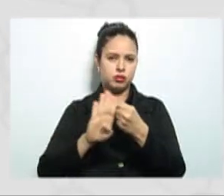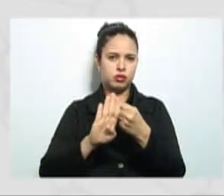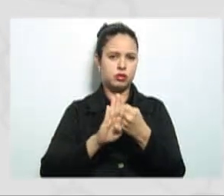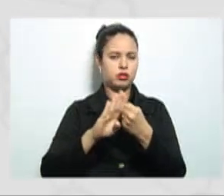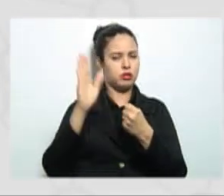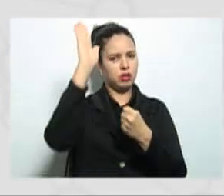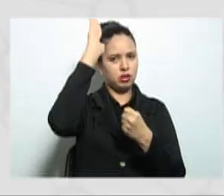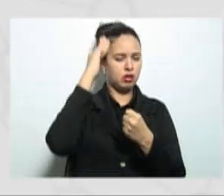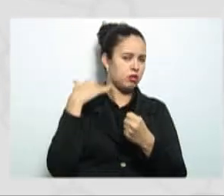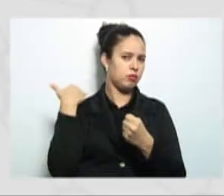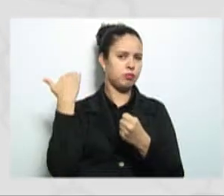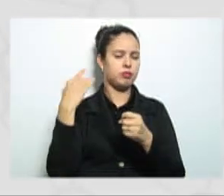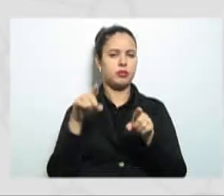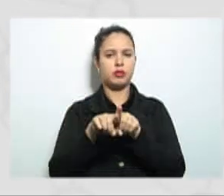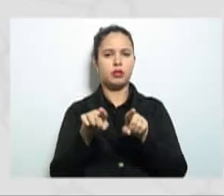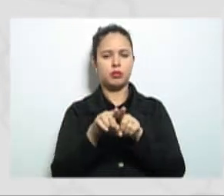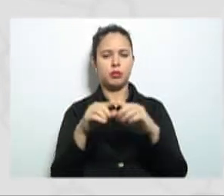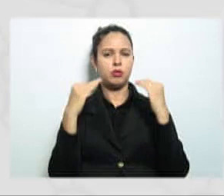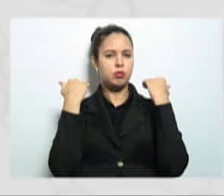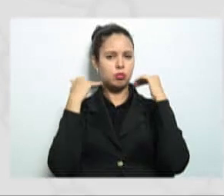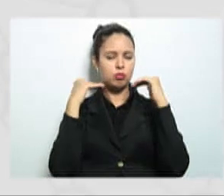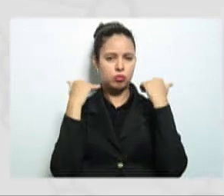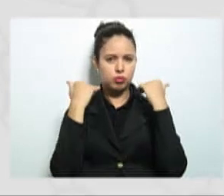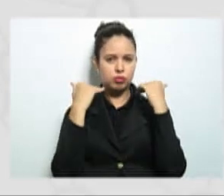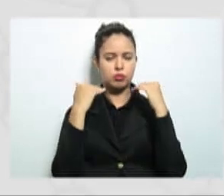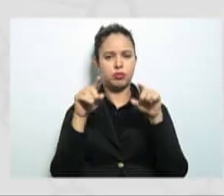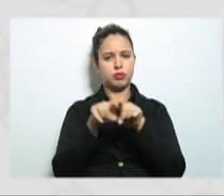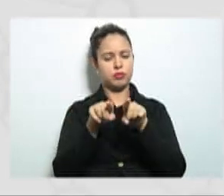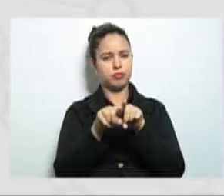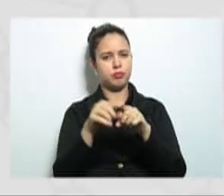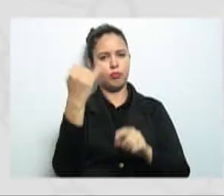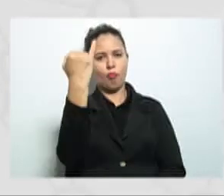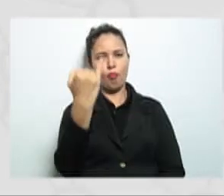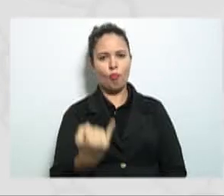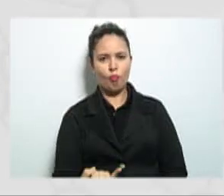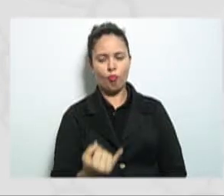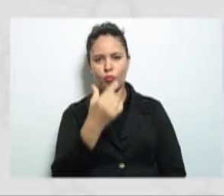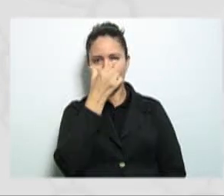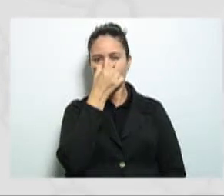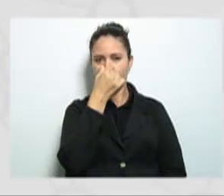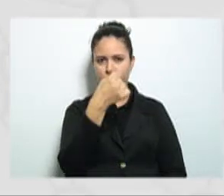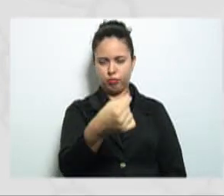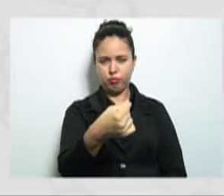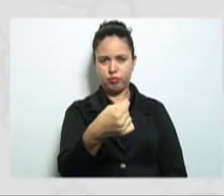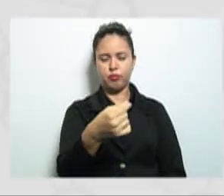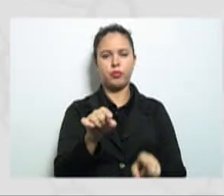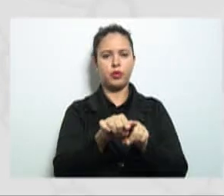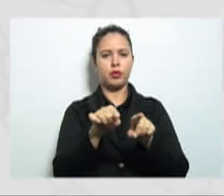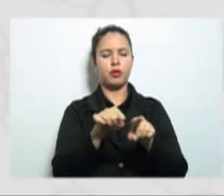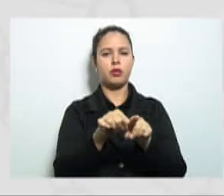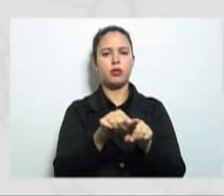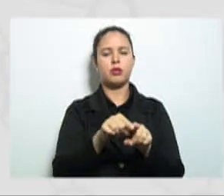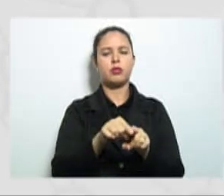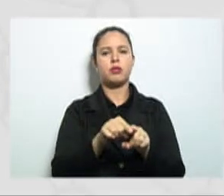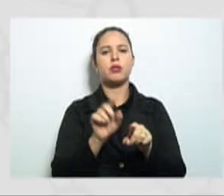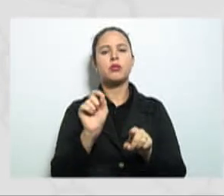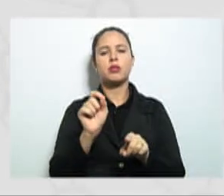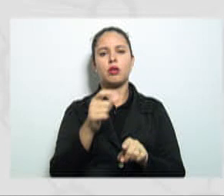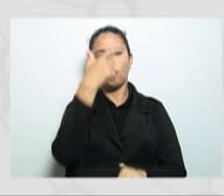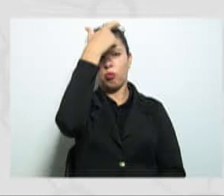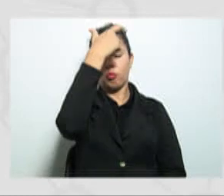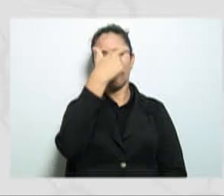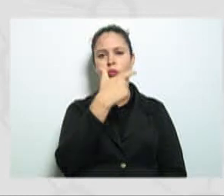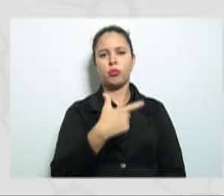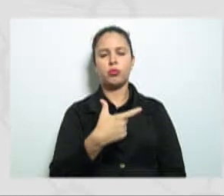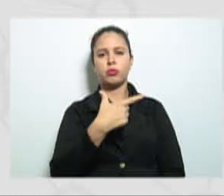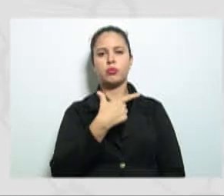o adjetivo curto, o adjetivo fino para se referir a nariz e o alongado para se referir